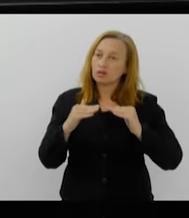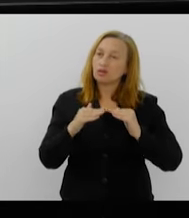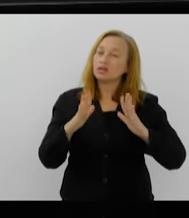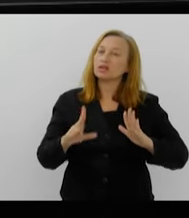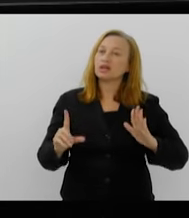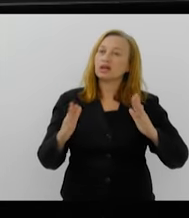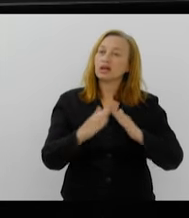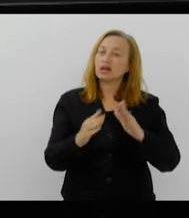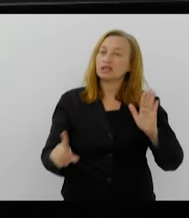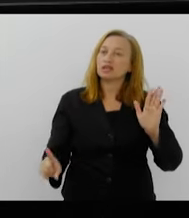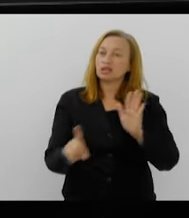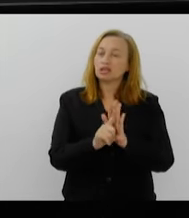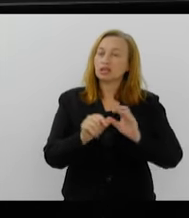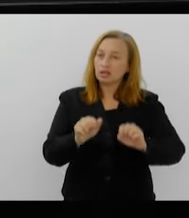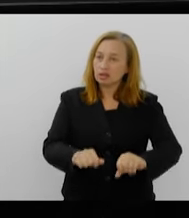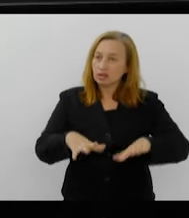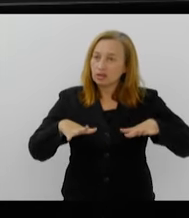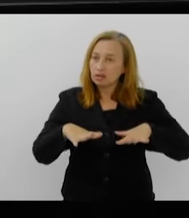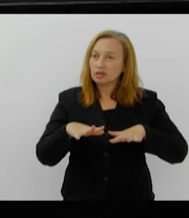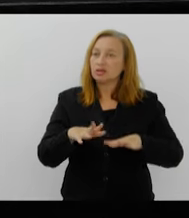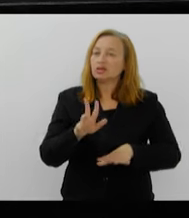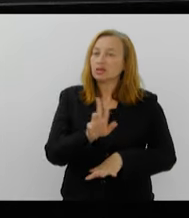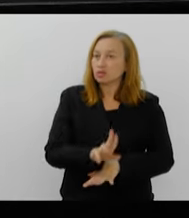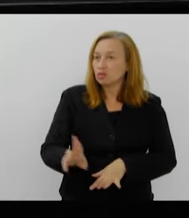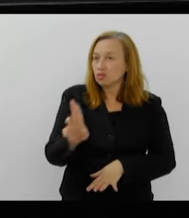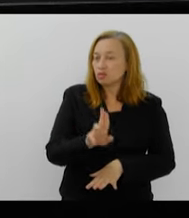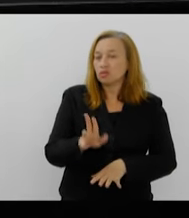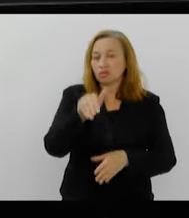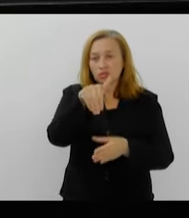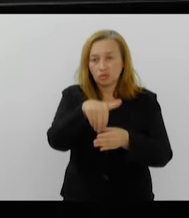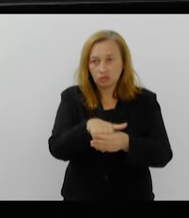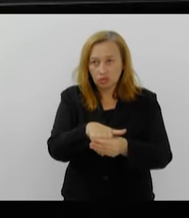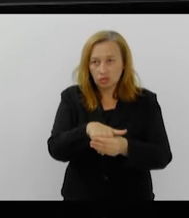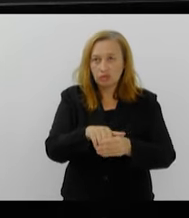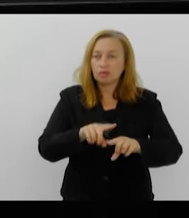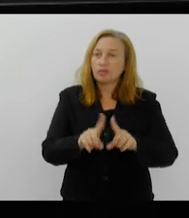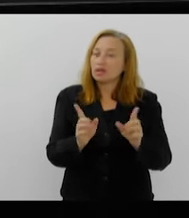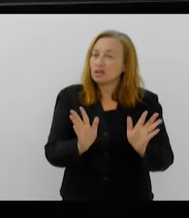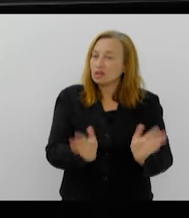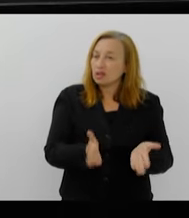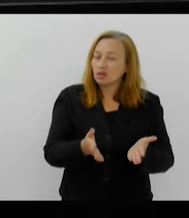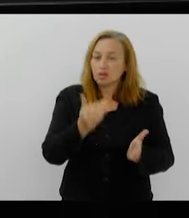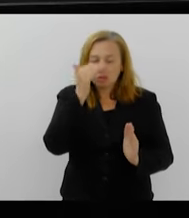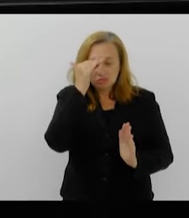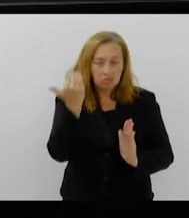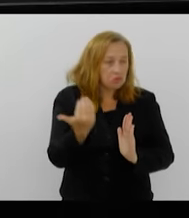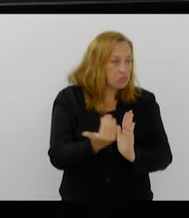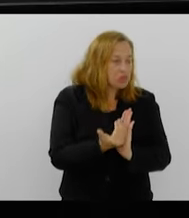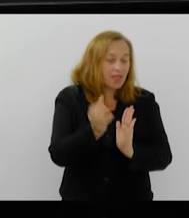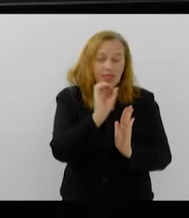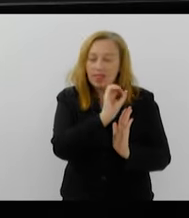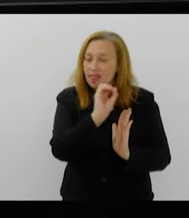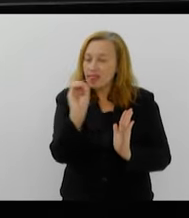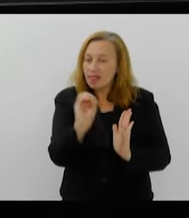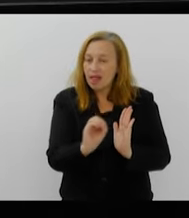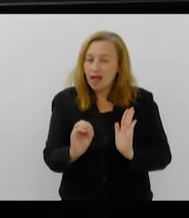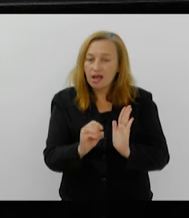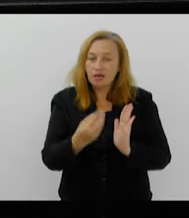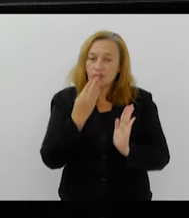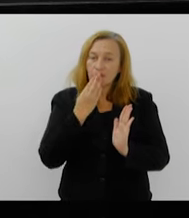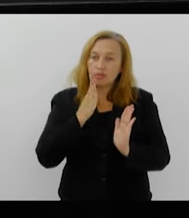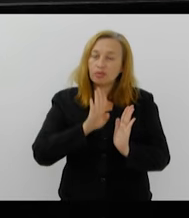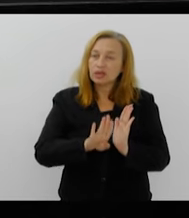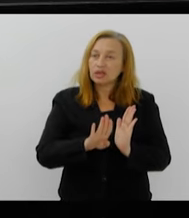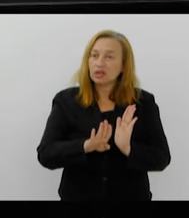acordada em plenário, e que ele fez uso eleitoreiro, mas que agora não cumpre com aquilo que prometeu,